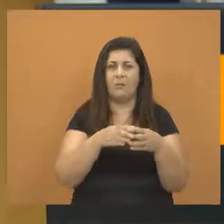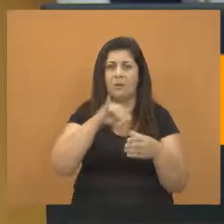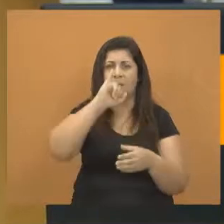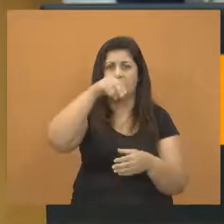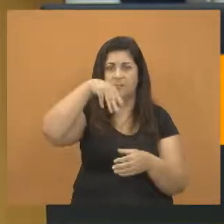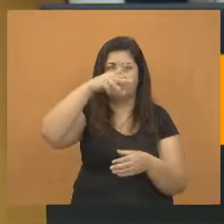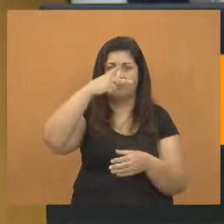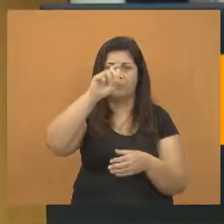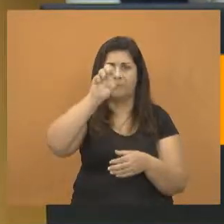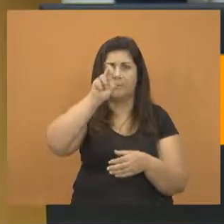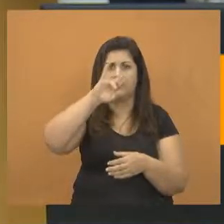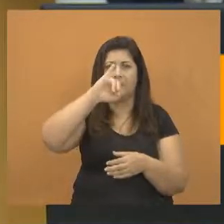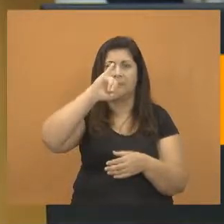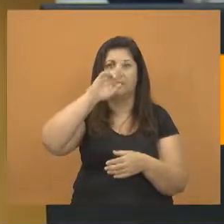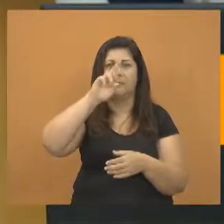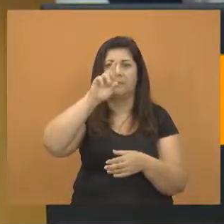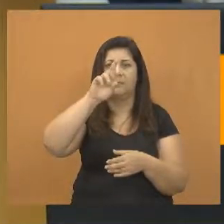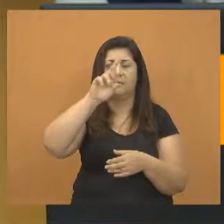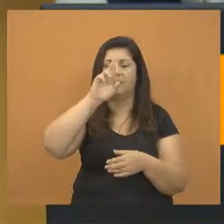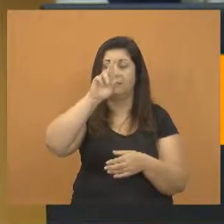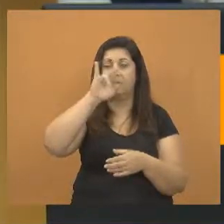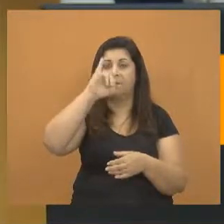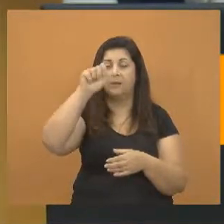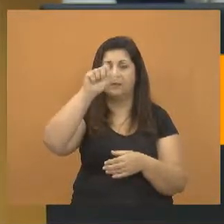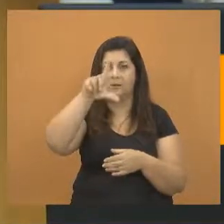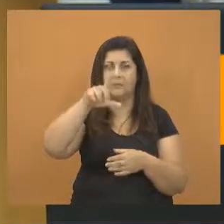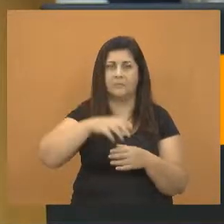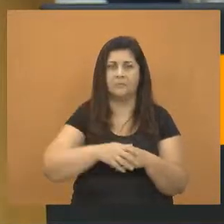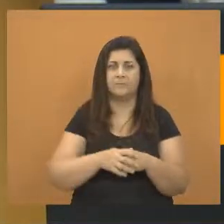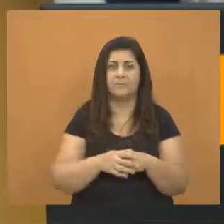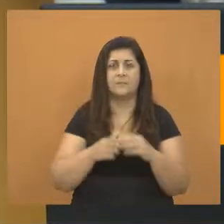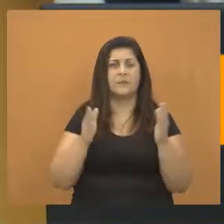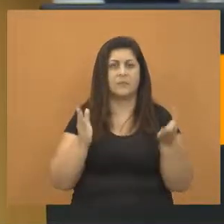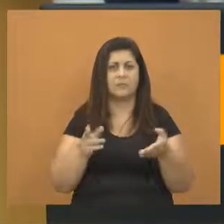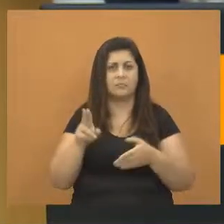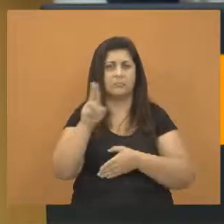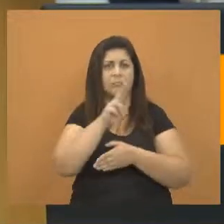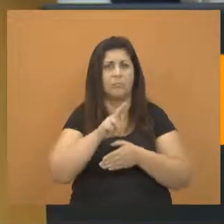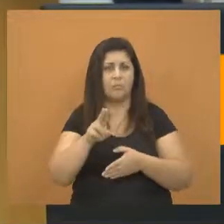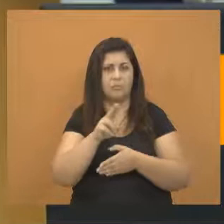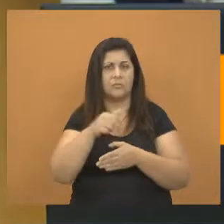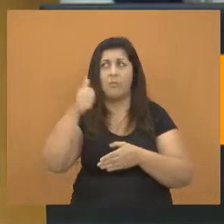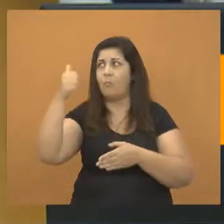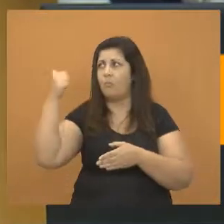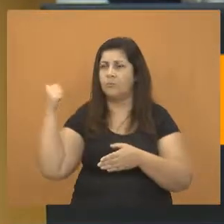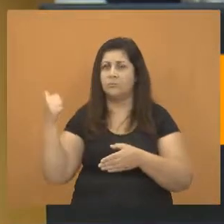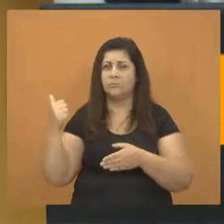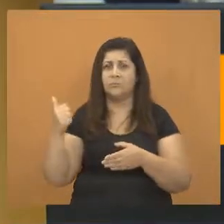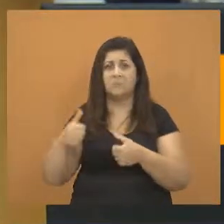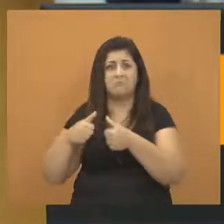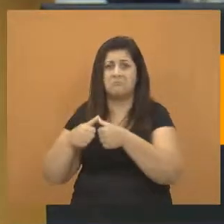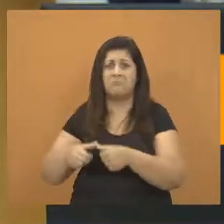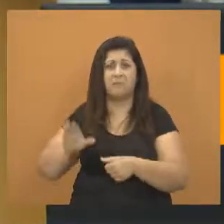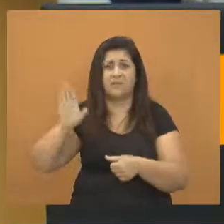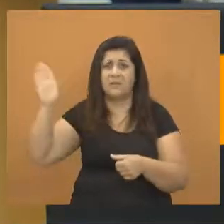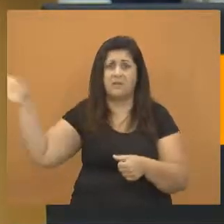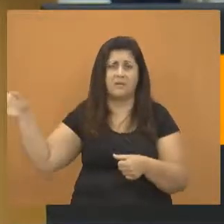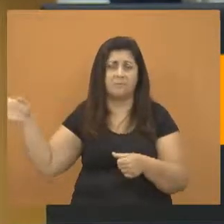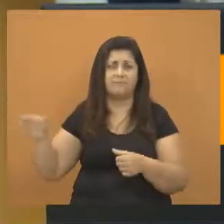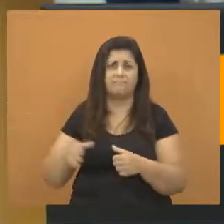Imperial, muitos, por já usarem o postinho do São Lázaro, vão continuar usando o São